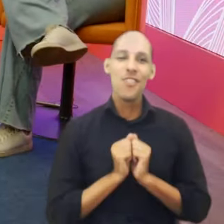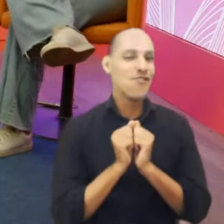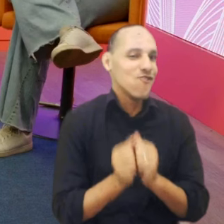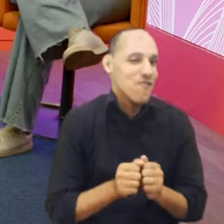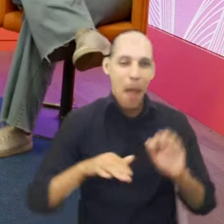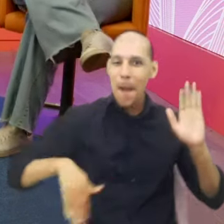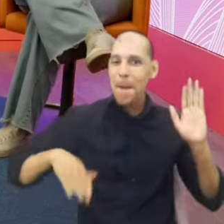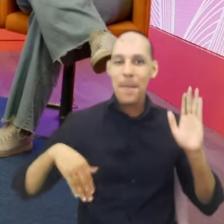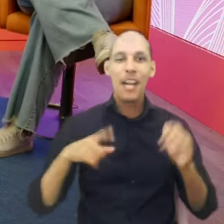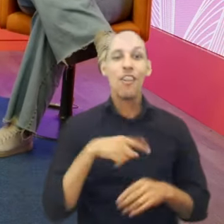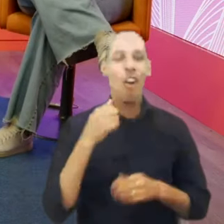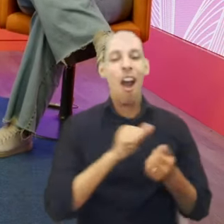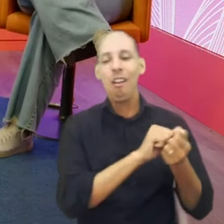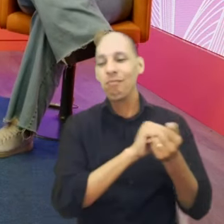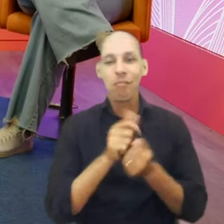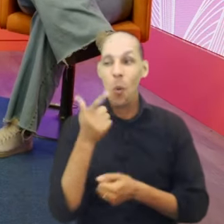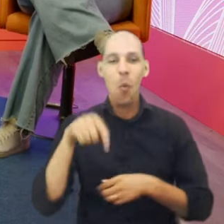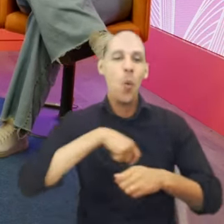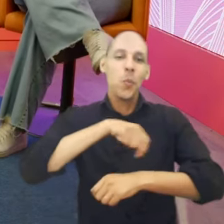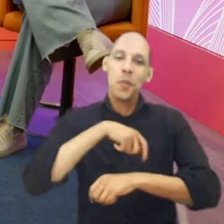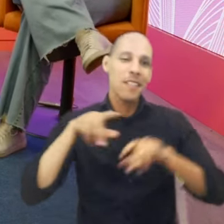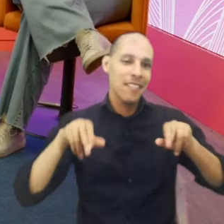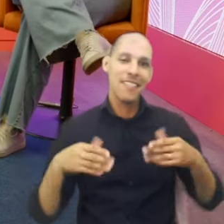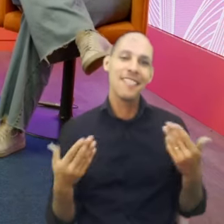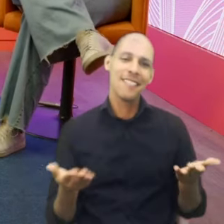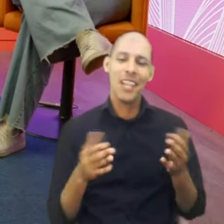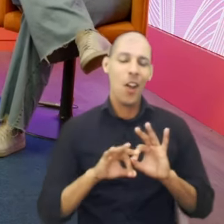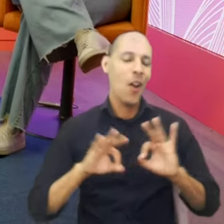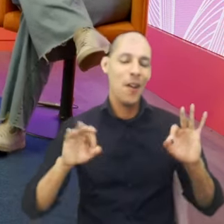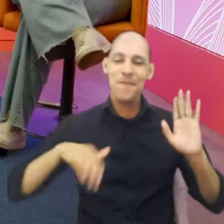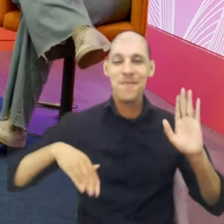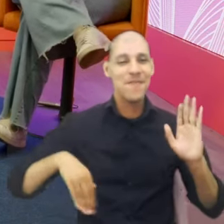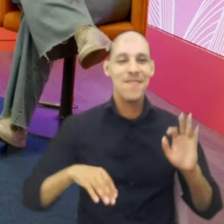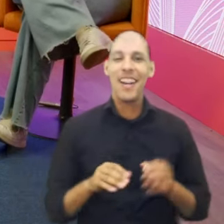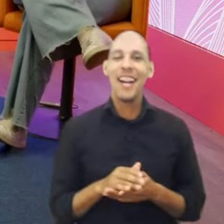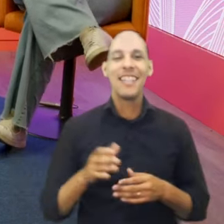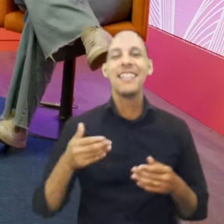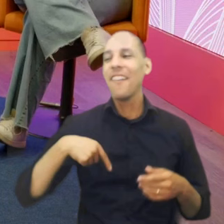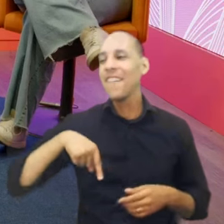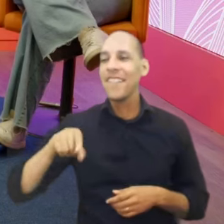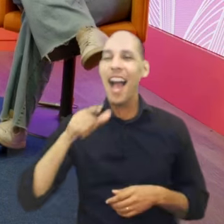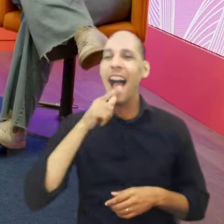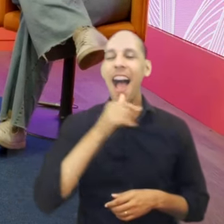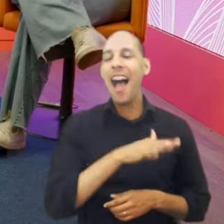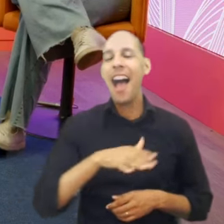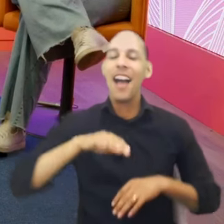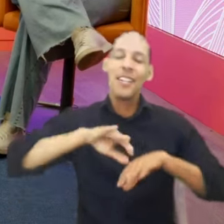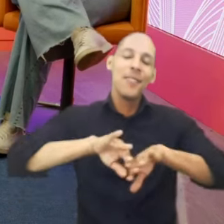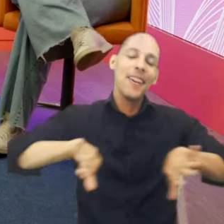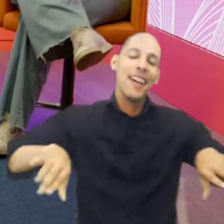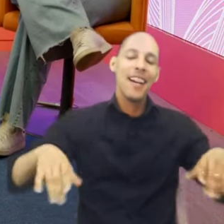gente lava a louça e as pessoas cozinham. Não é maravilhoso? Eu gosto. Na praia, então, melhor ainda que você já toma um banho do calor da praia, já tá